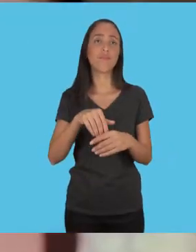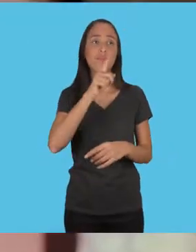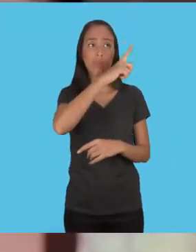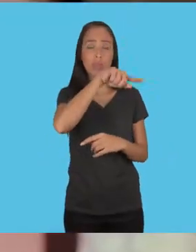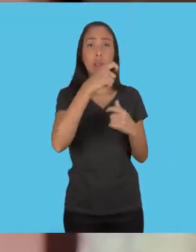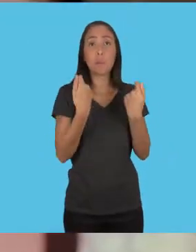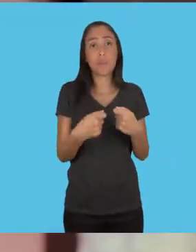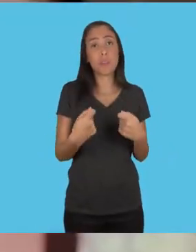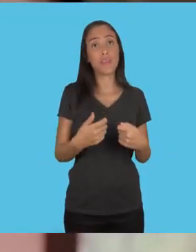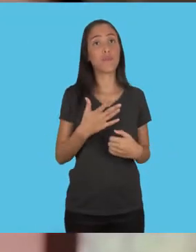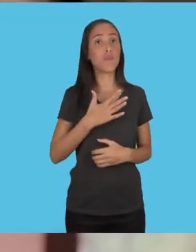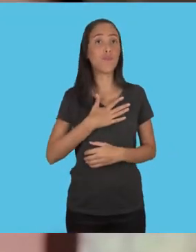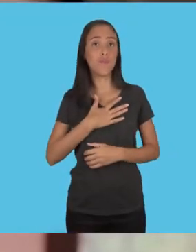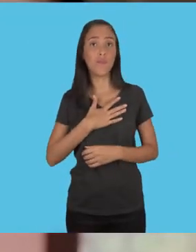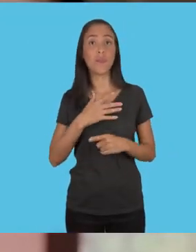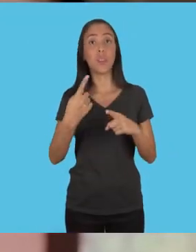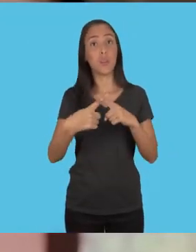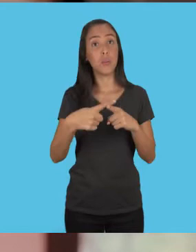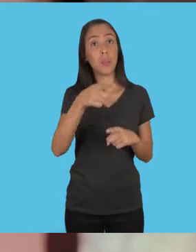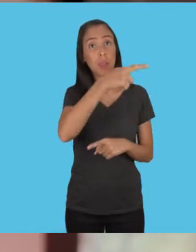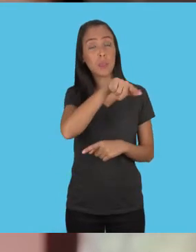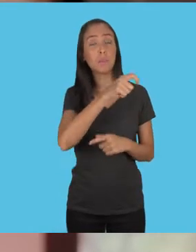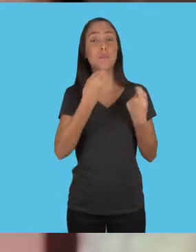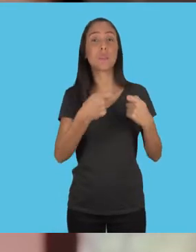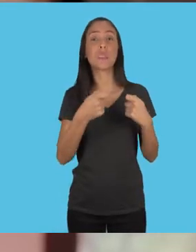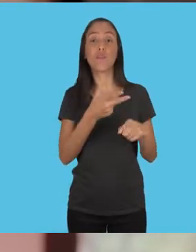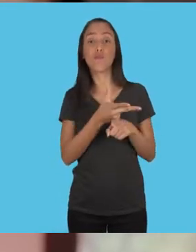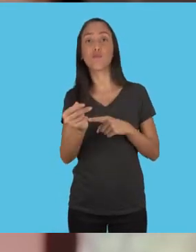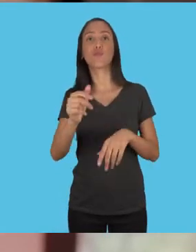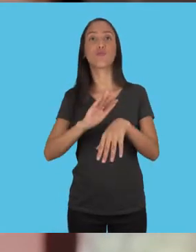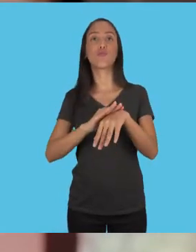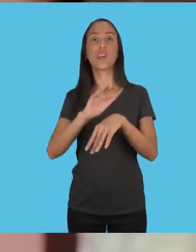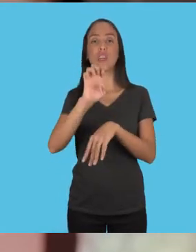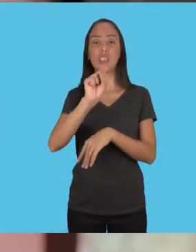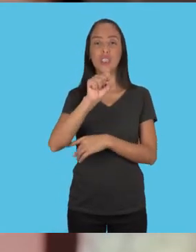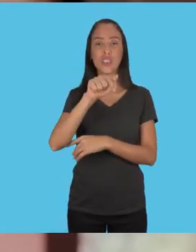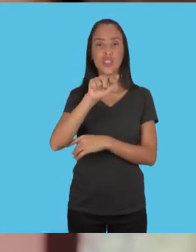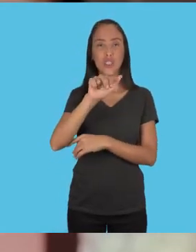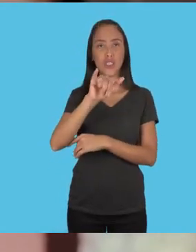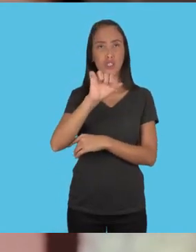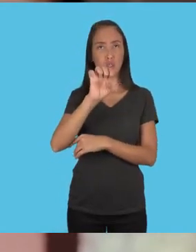mim, porque eles precisavam de combater esse sazonal.